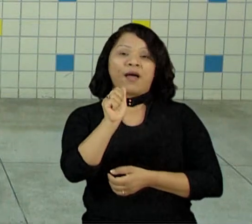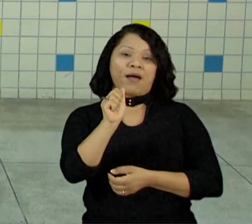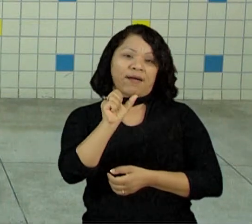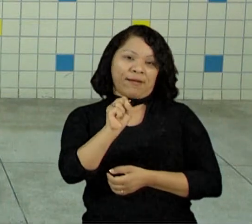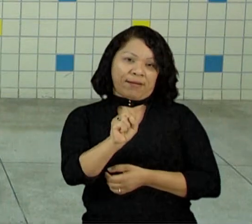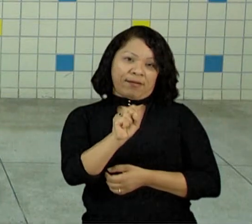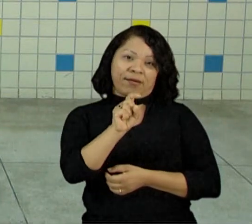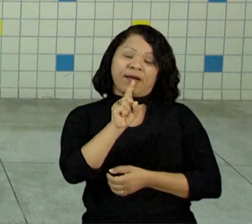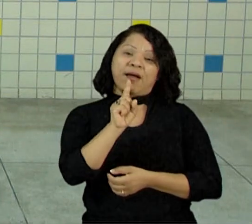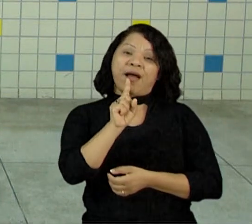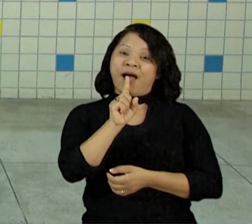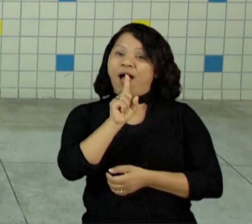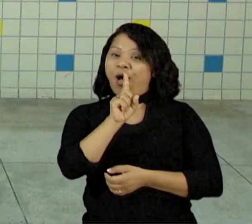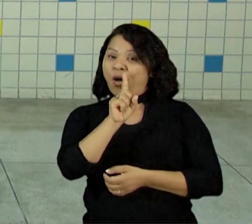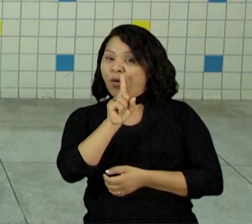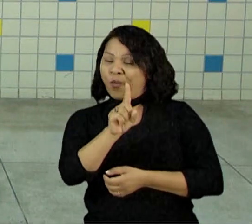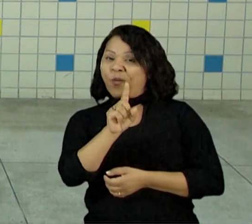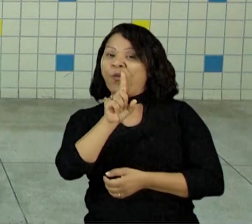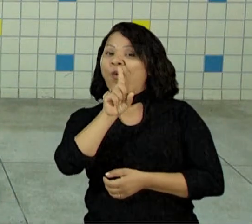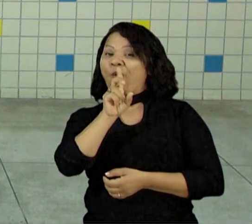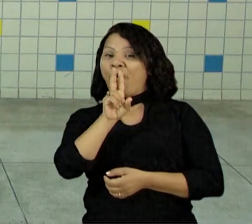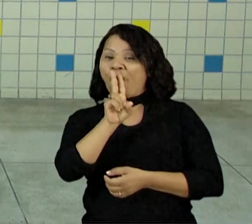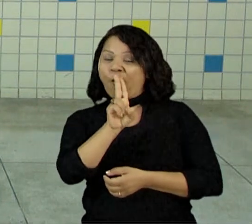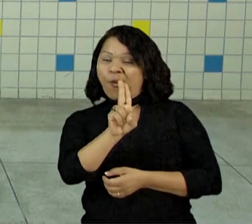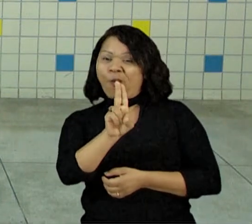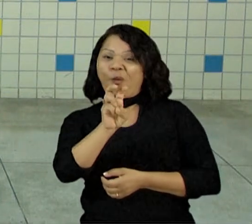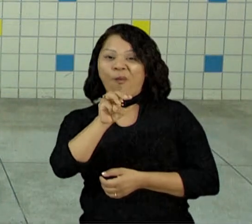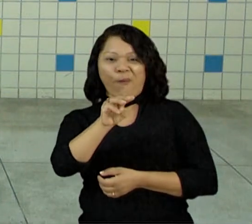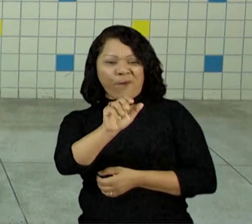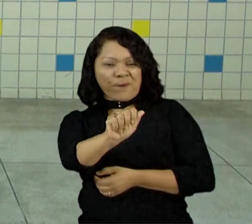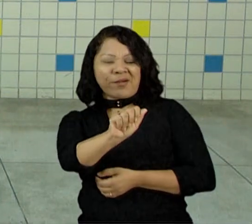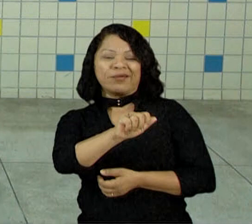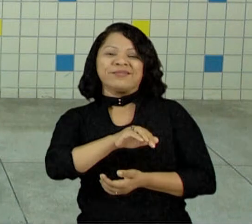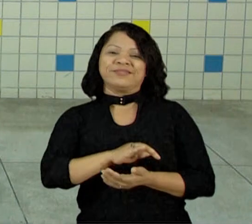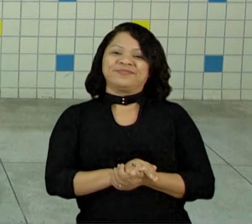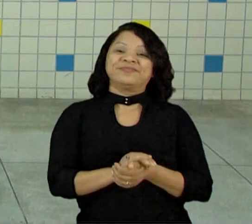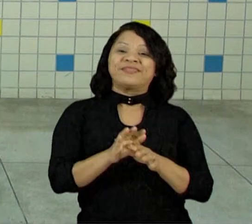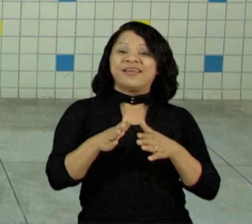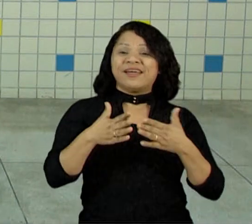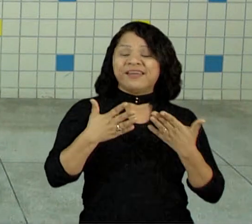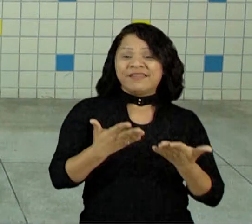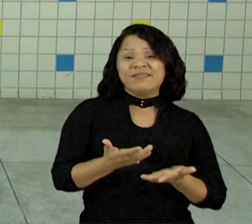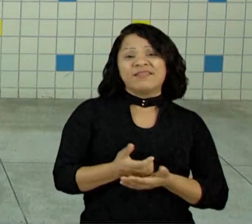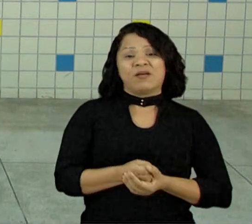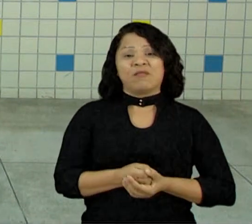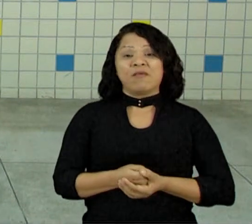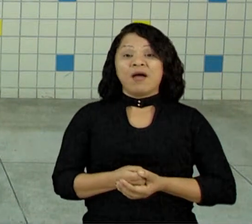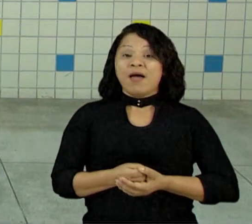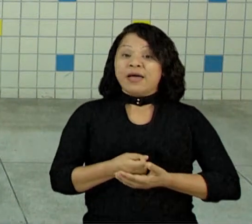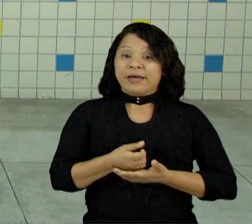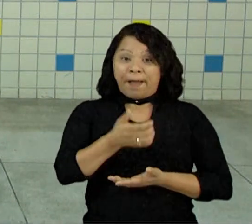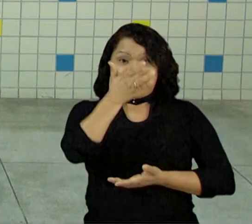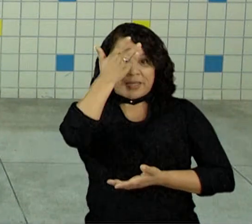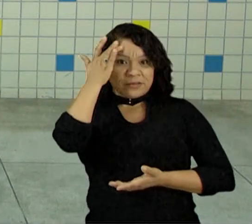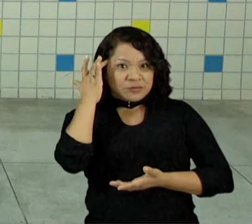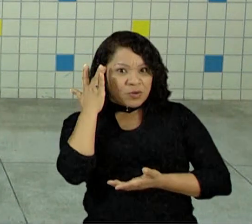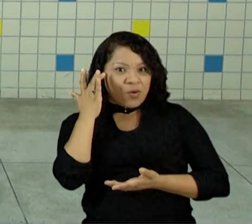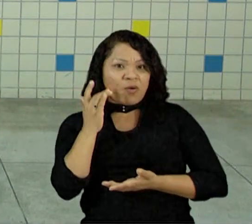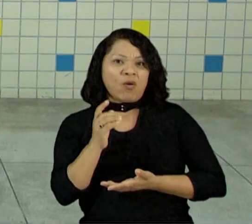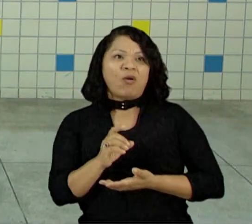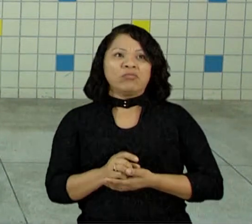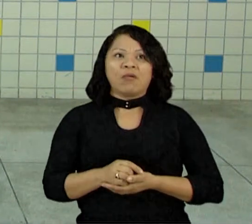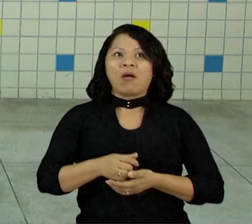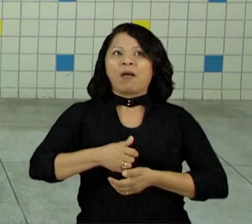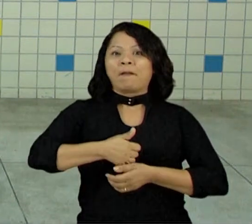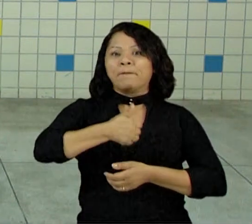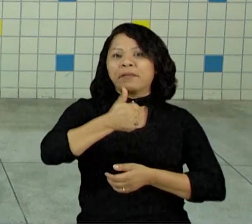umas, a quantidade. Quando eu falo de número, eu falo de singular e plural. Quando eu falo de pessoa, eu falo primeira, segunda e